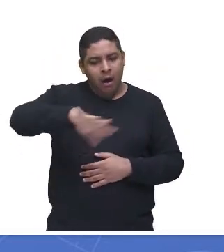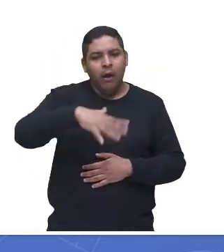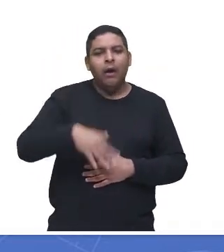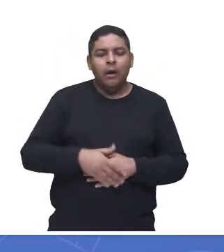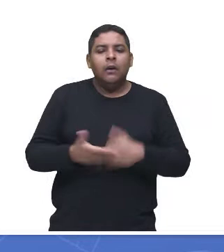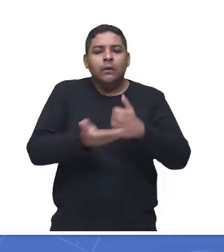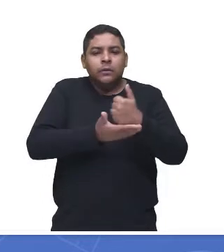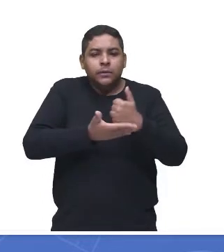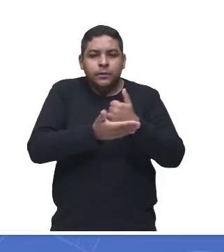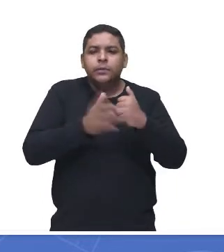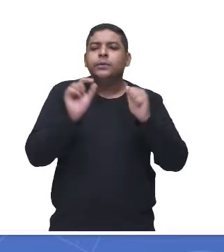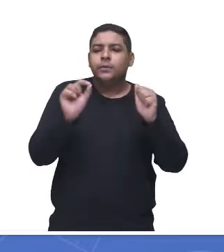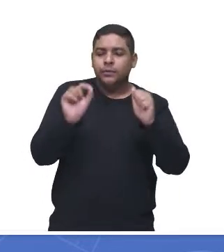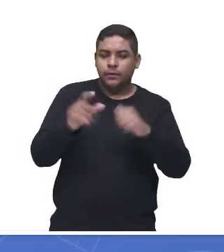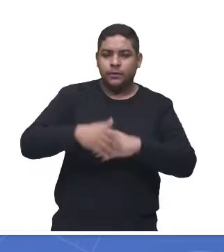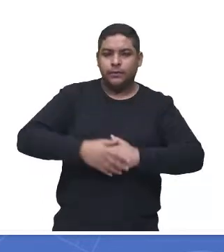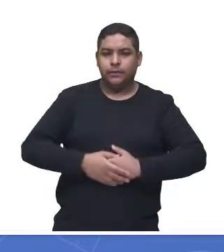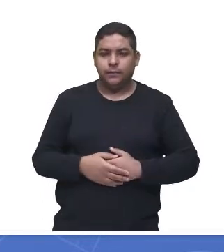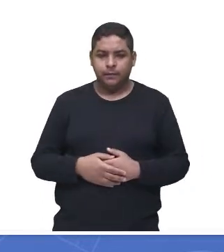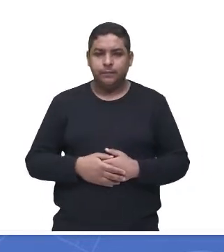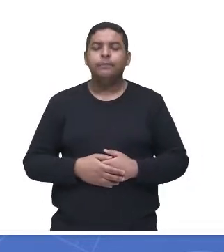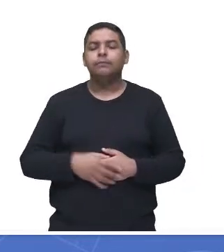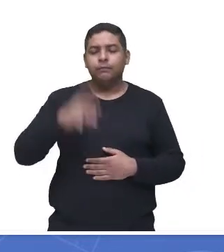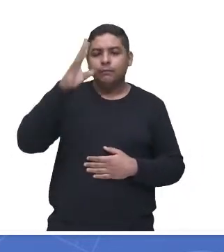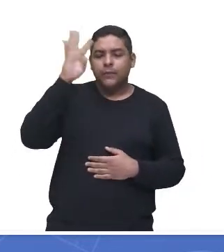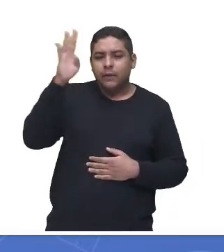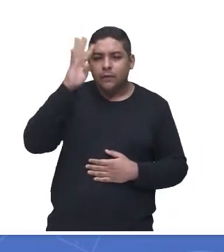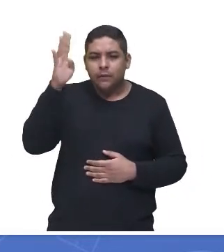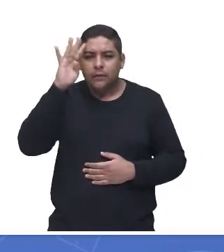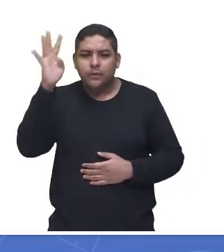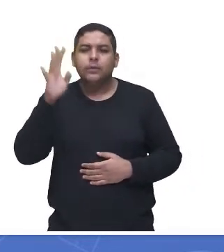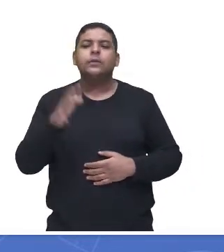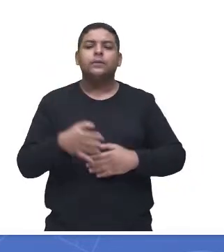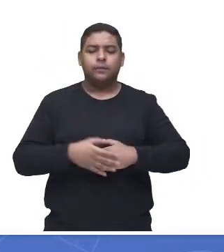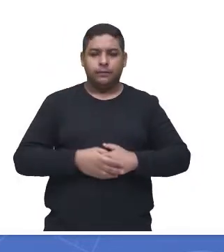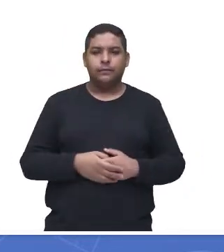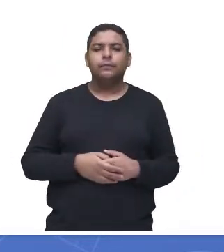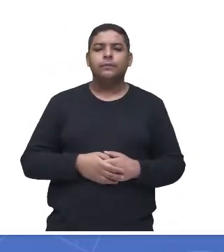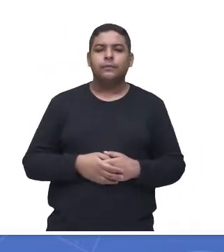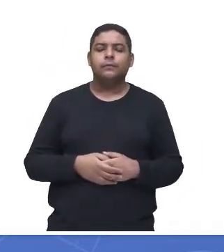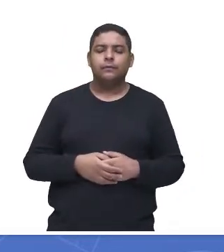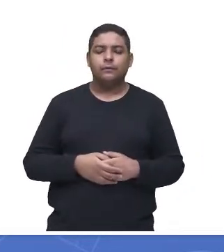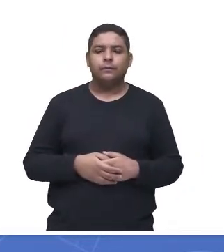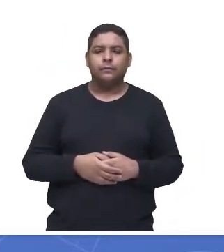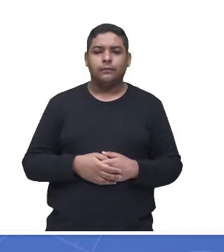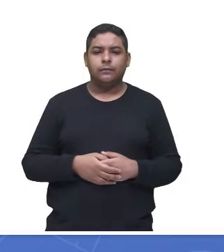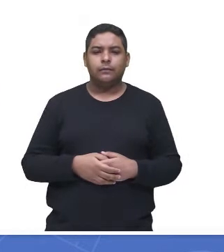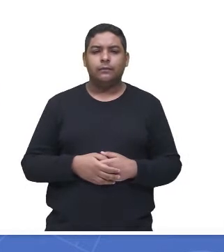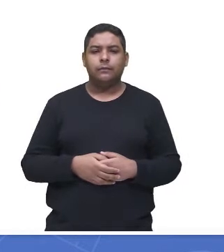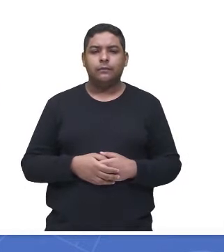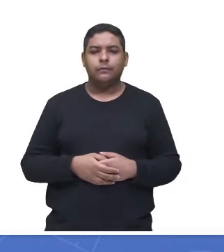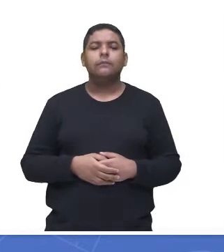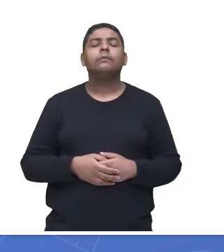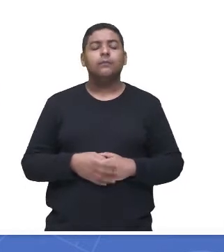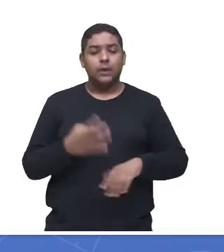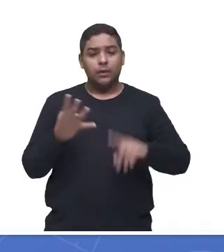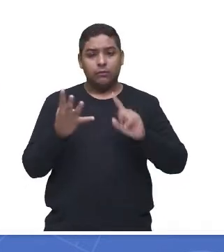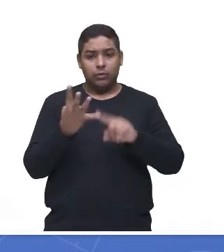na reflexão, mas não é qualquer reflexão também, né? E também o conhecimento